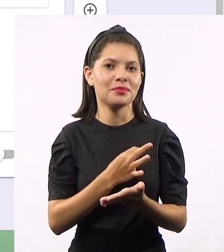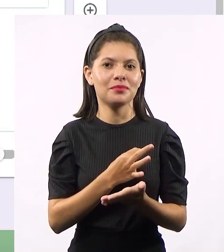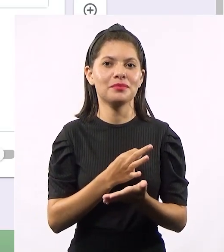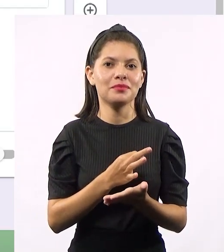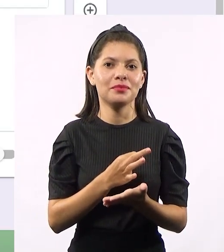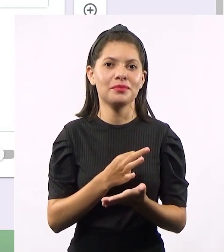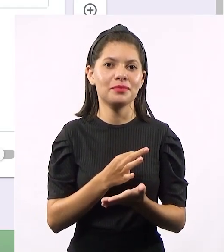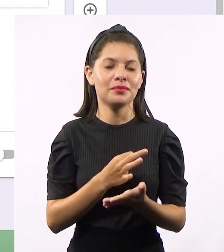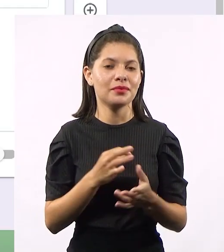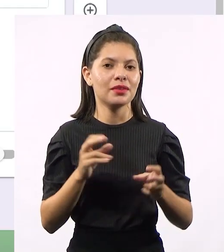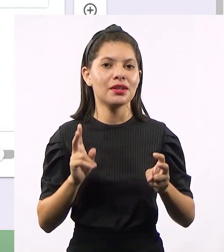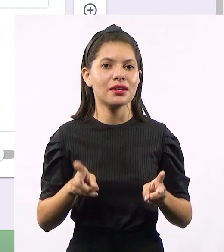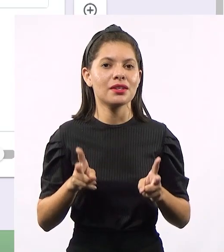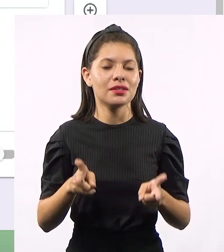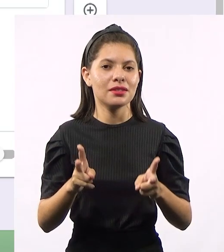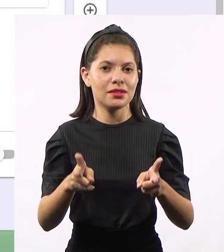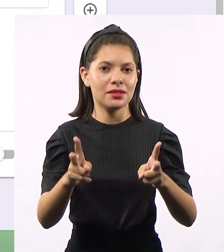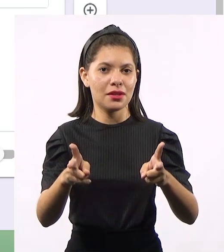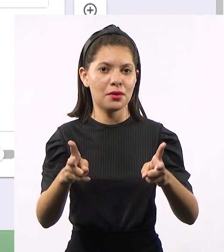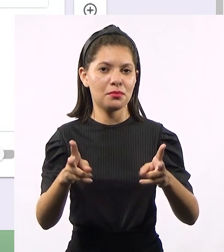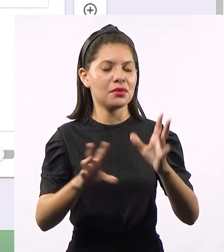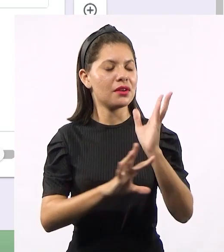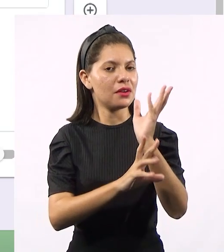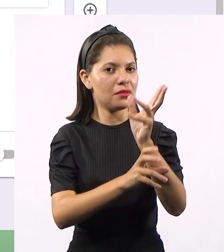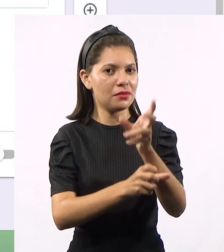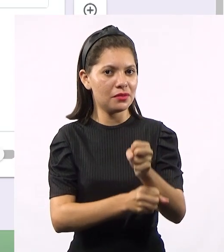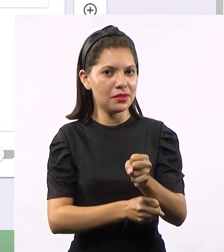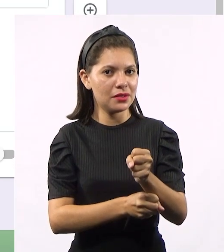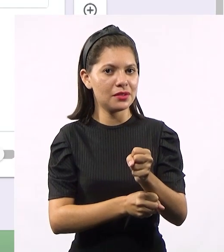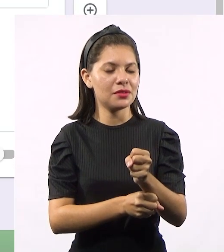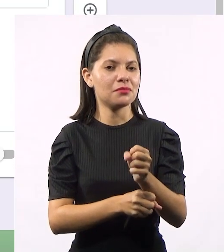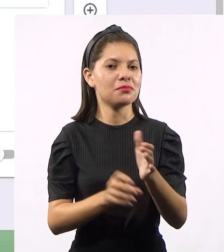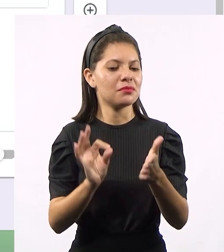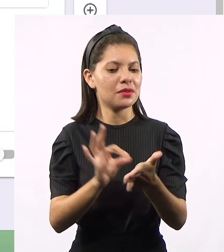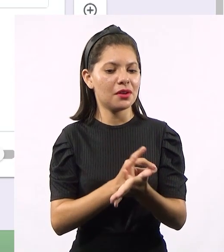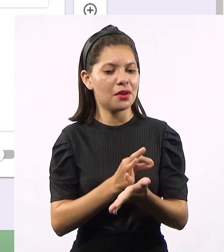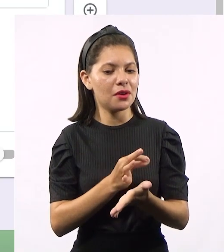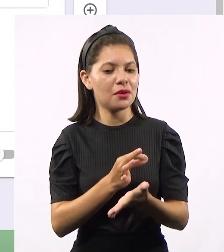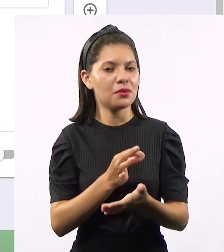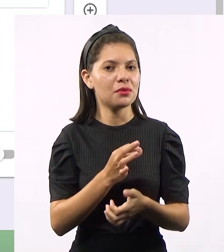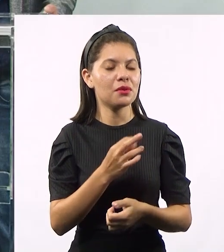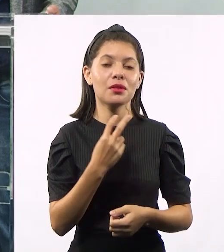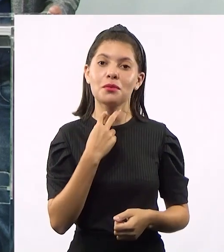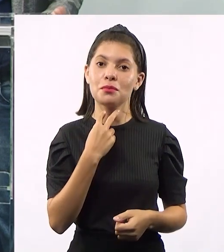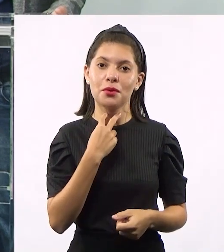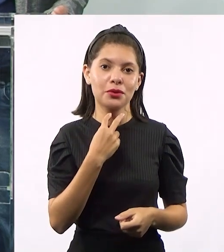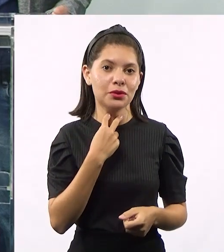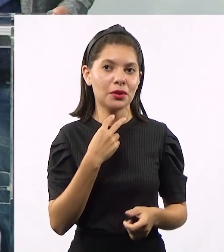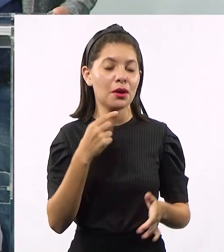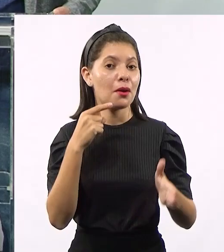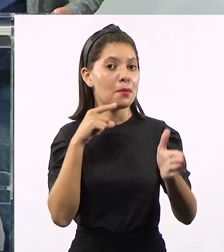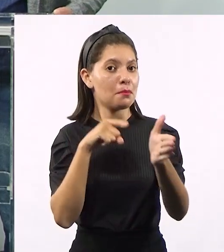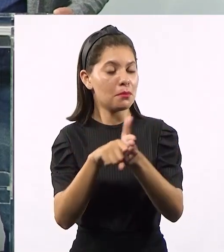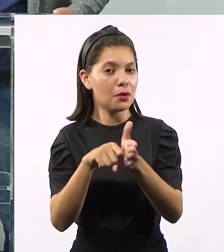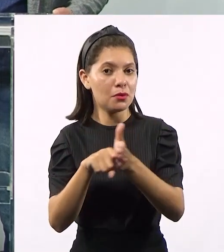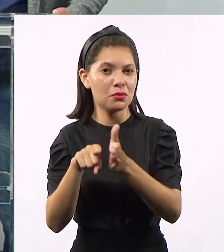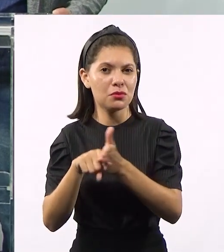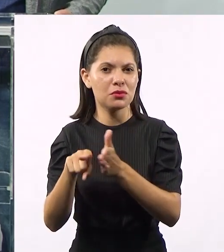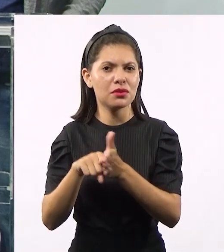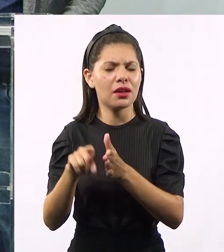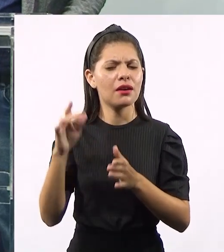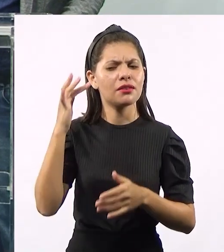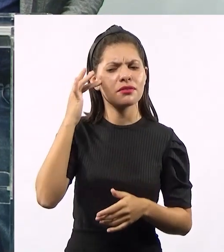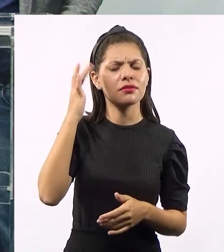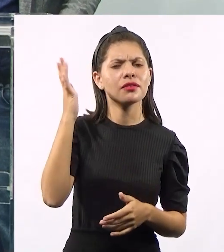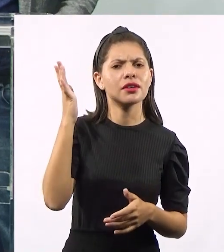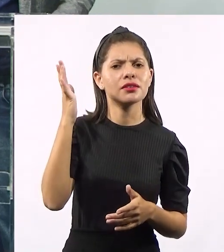Sempre revise o questionário posterior para verificar se não tem nenhum erro. Se a pergunta está legível, se você consegue de fato entender qual